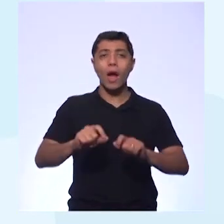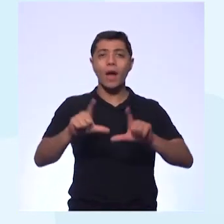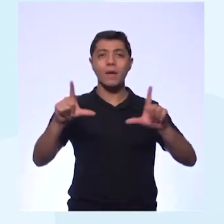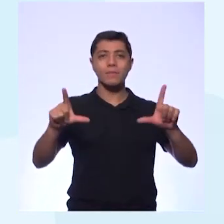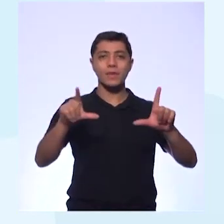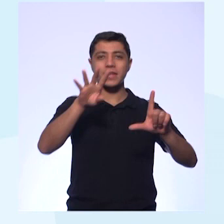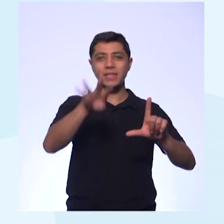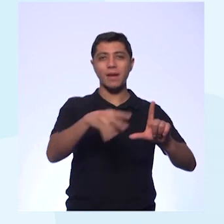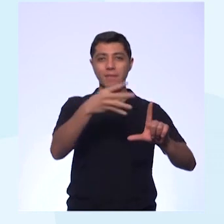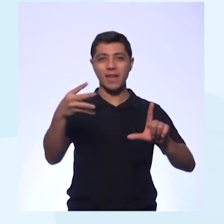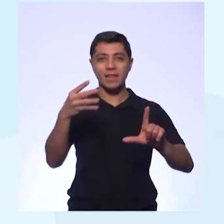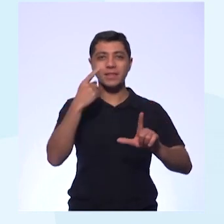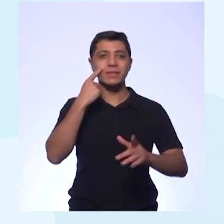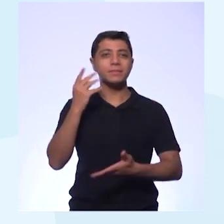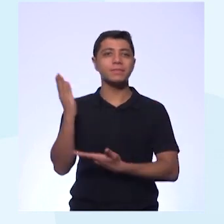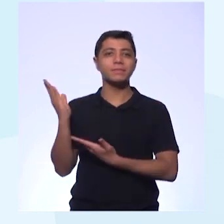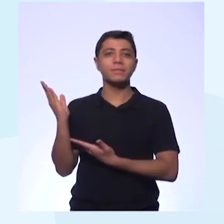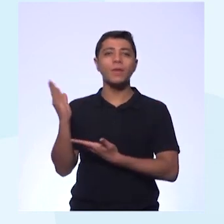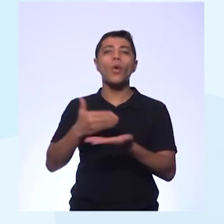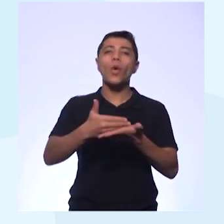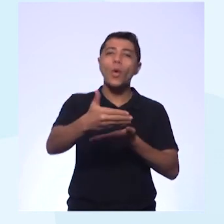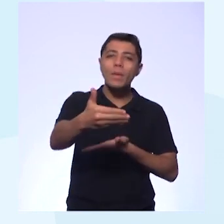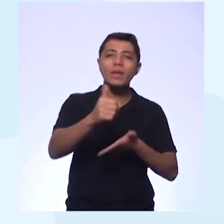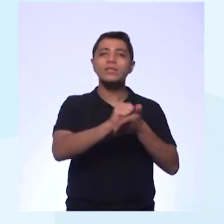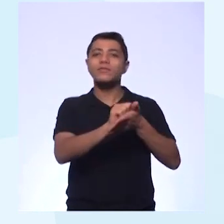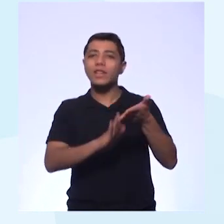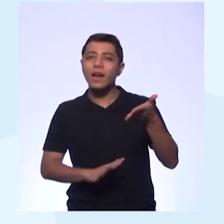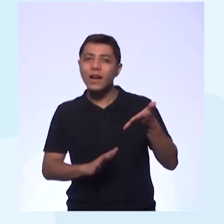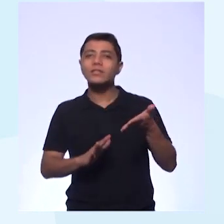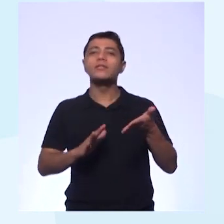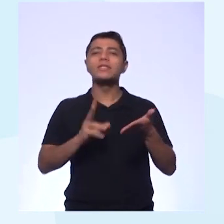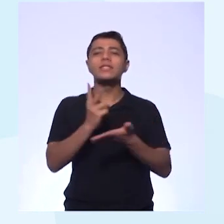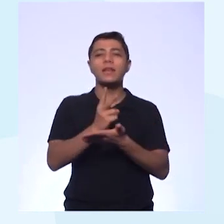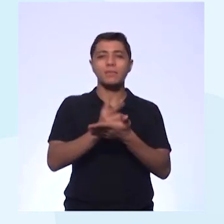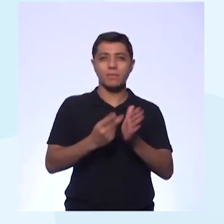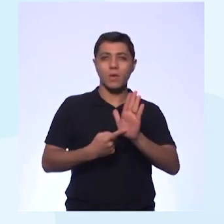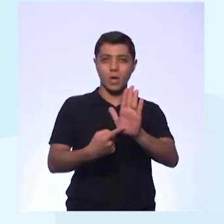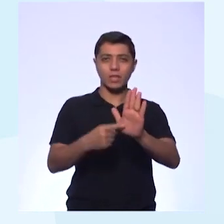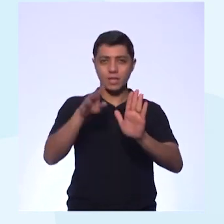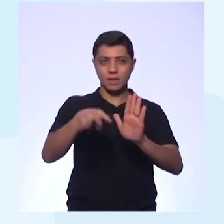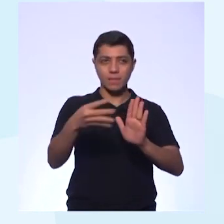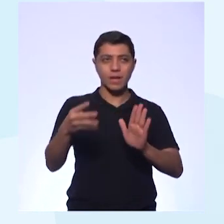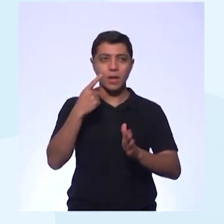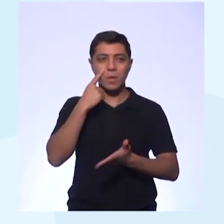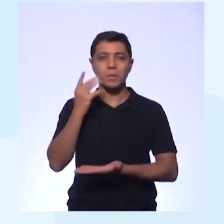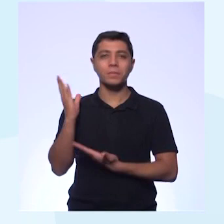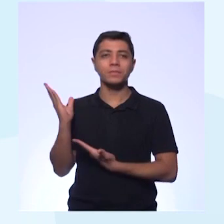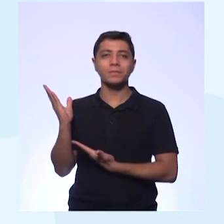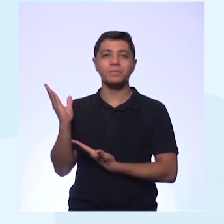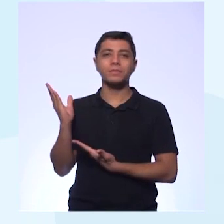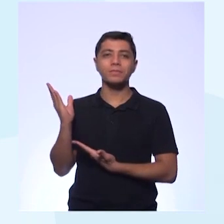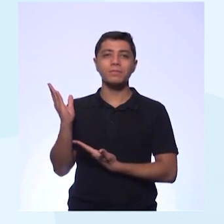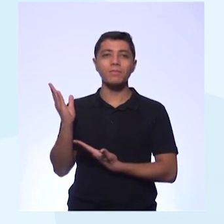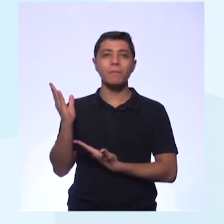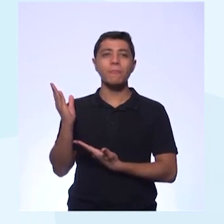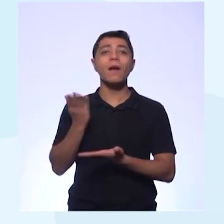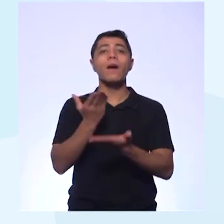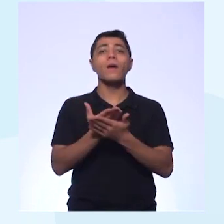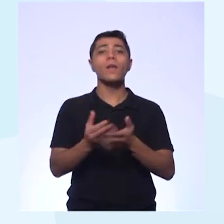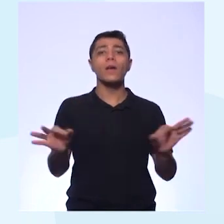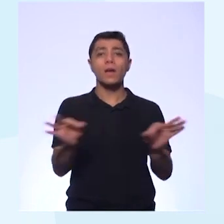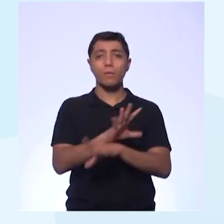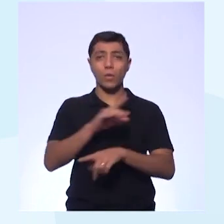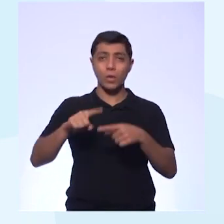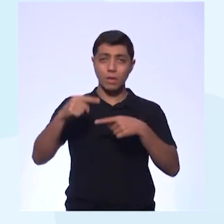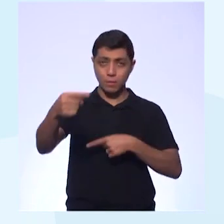começo das atividades, no começo dos bimestres. Vocês vão preencher agora, não vão preencher no caderno, pode depois da aula, mas agora eu